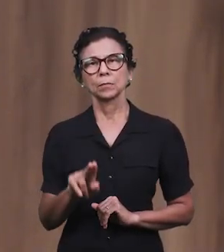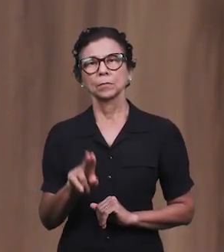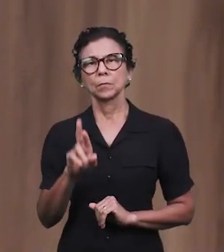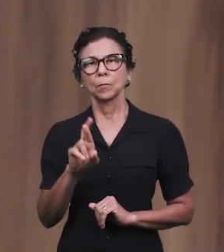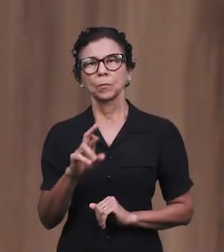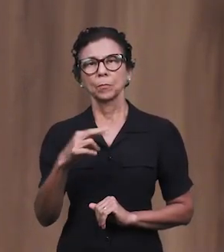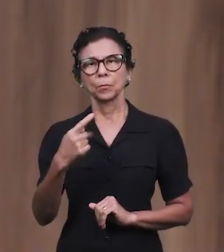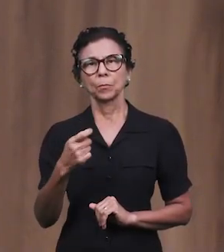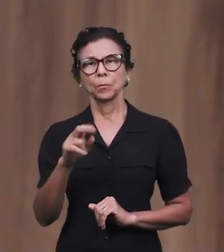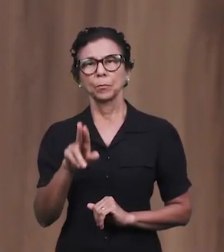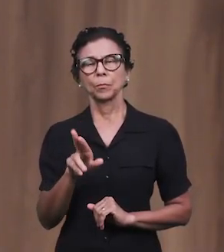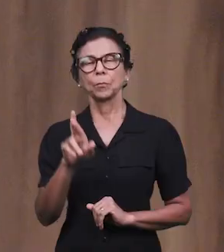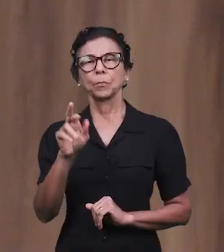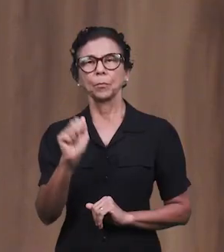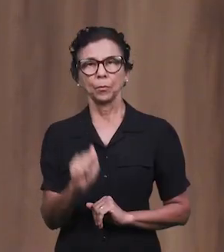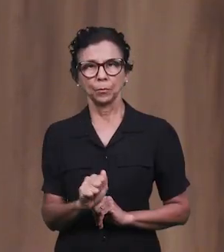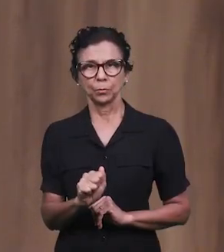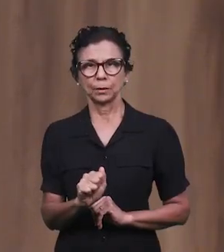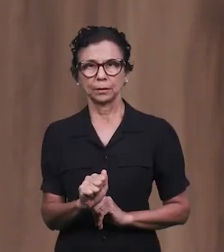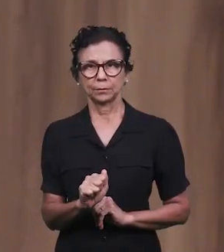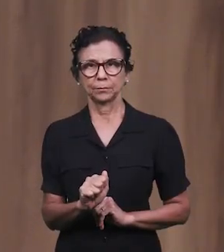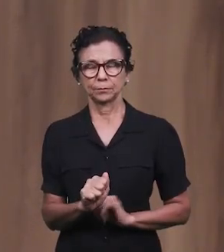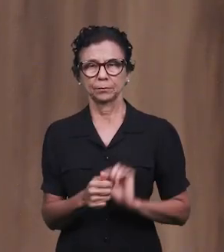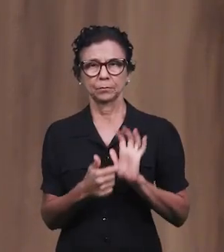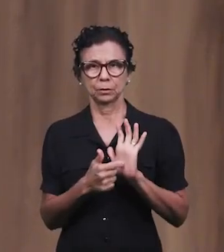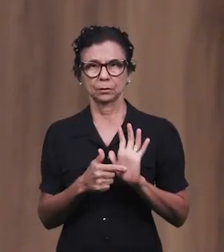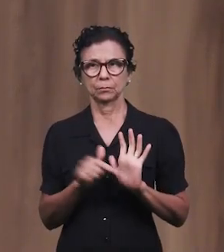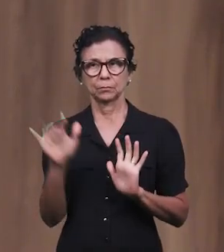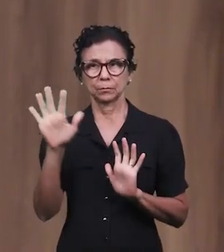mostramos no primeiro episódio,